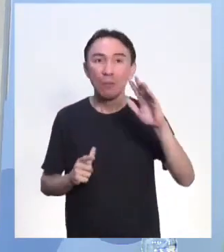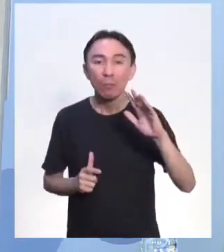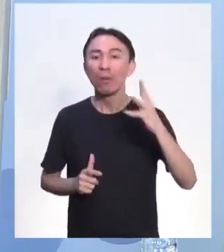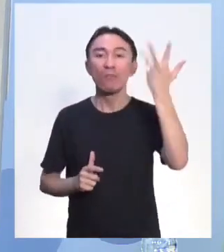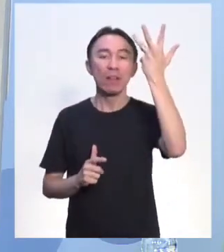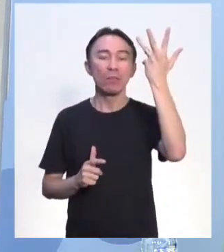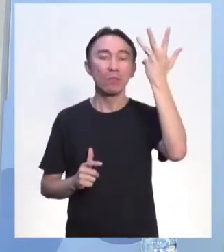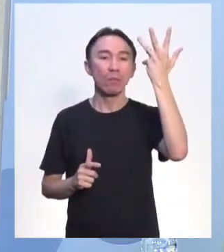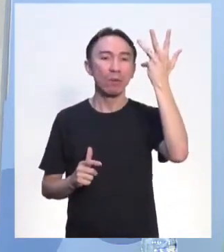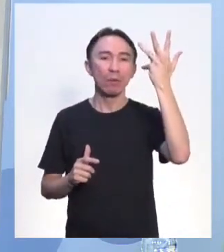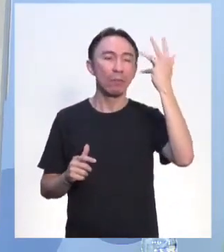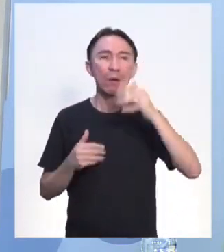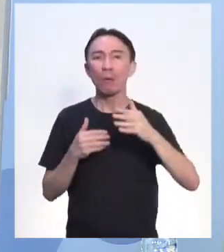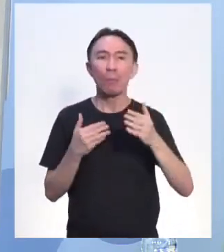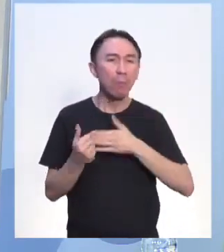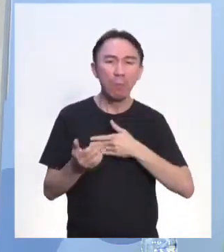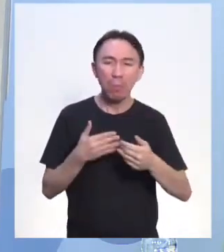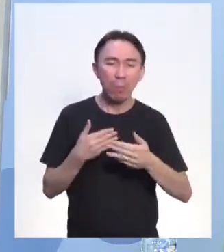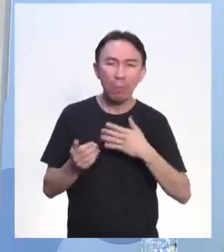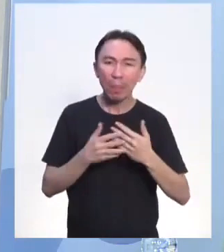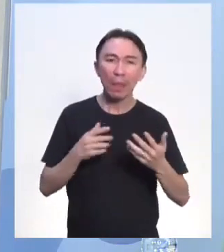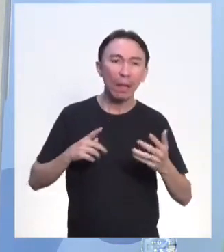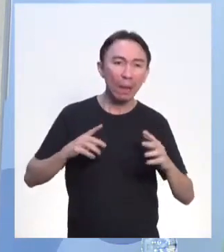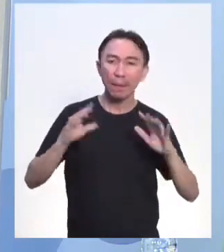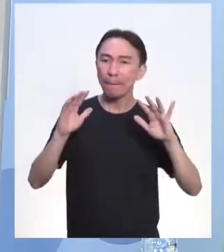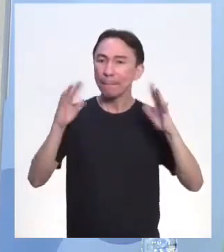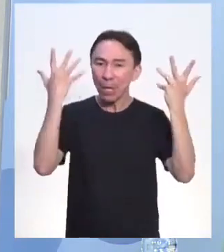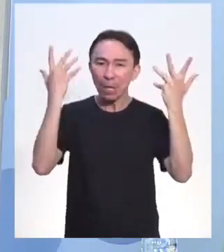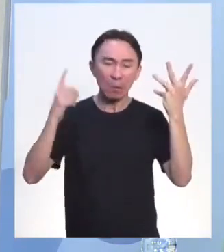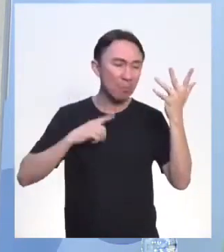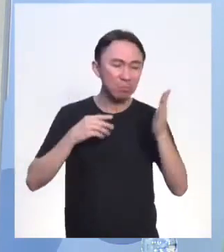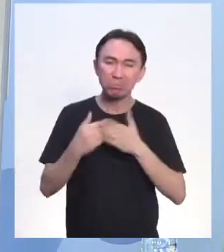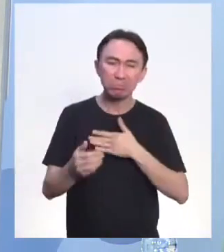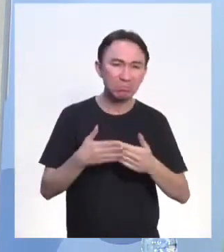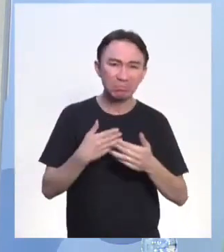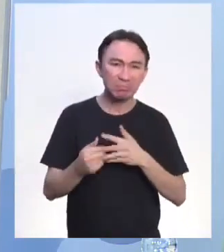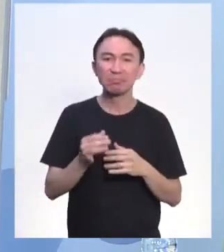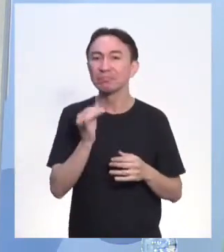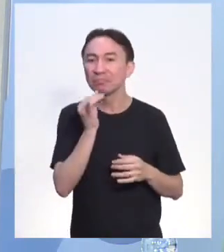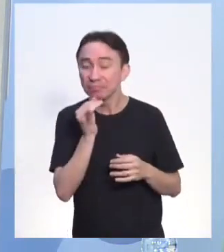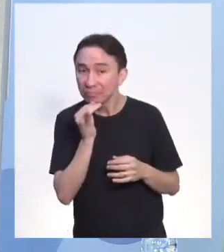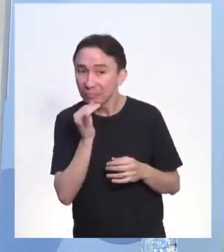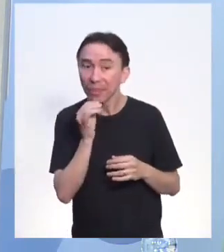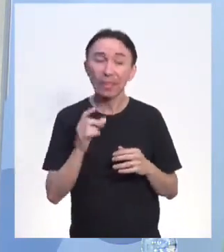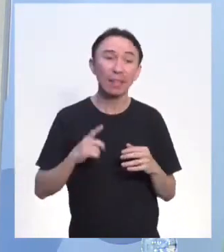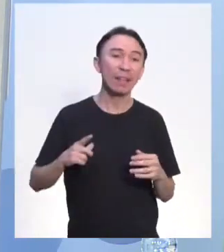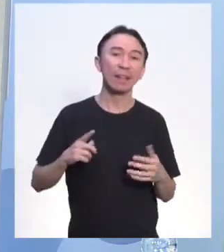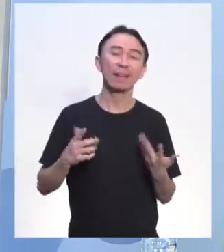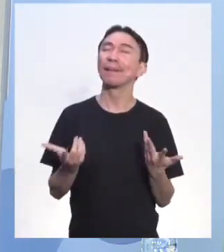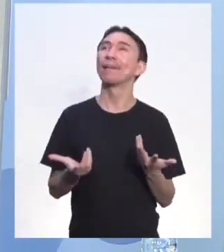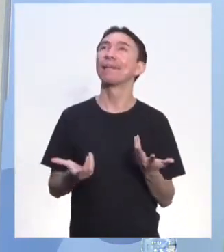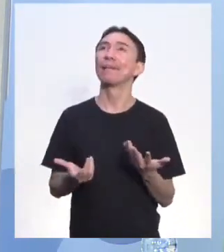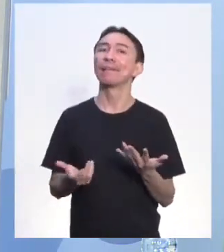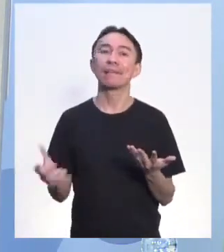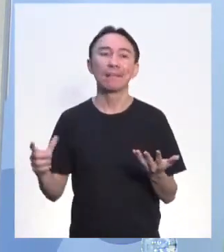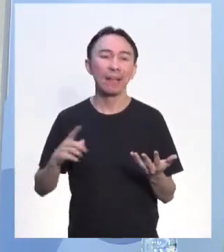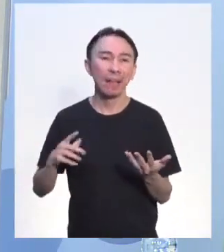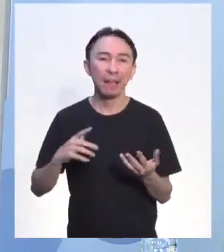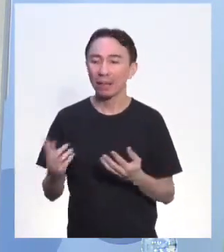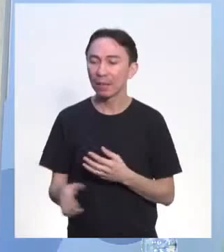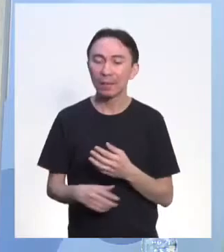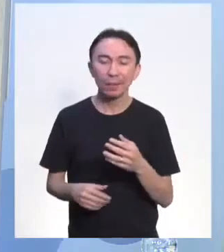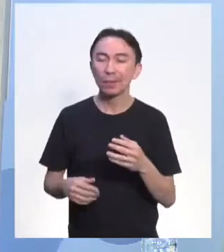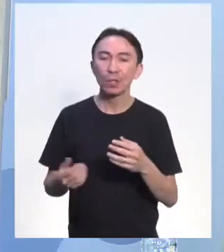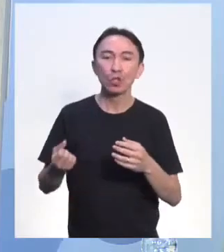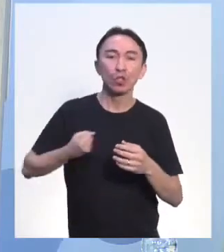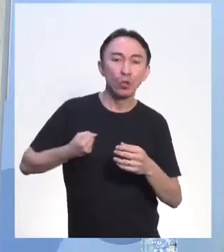está acontecendo, que a gente vai pegar a resposta dentro desse ômega. Então eu vou direcionar dentro do ômega, vou falar, eu quero que você pegue números maiores que 3,